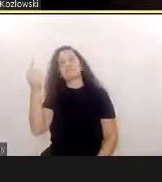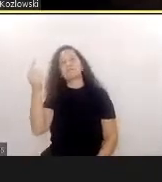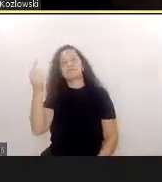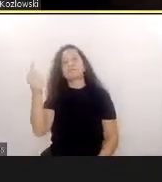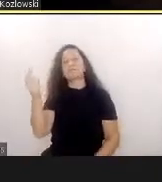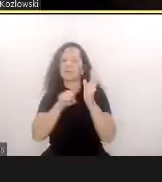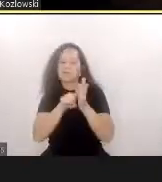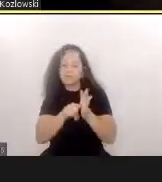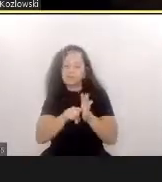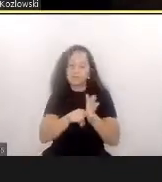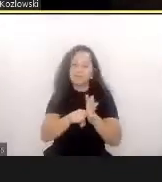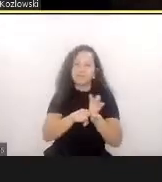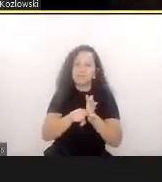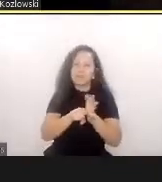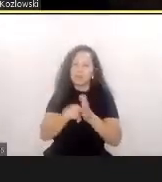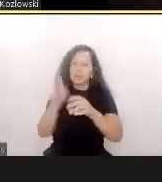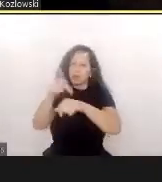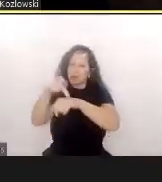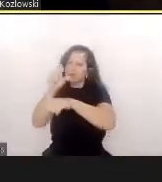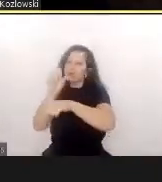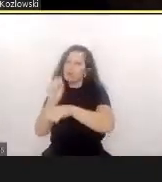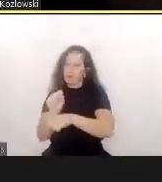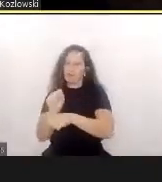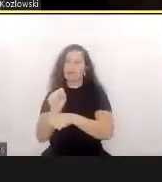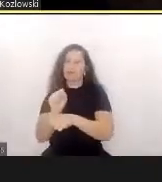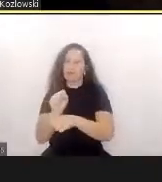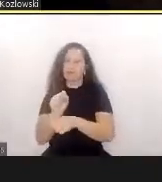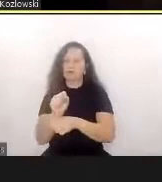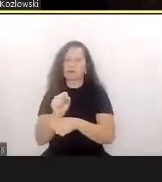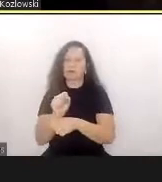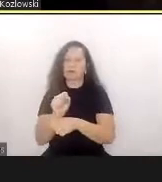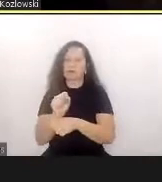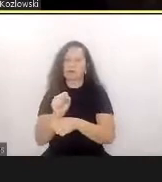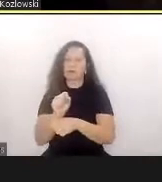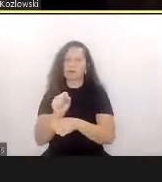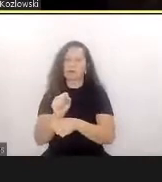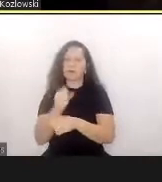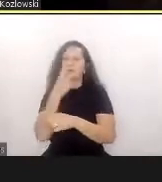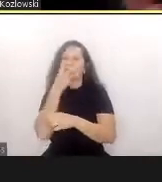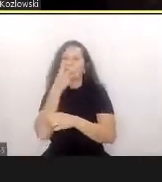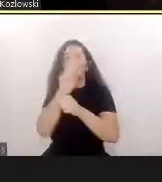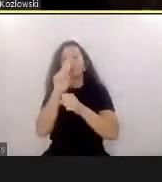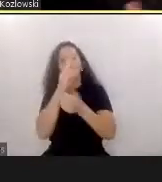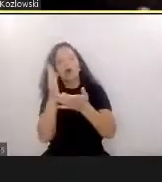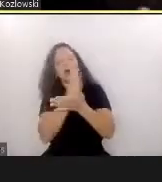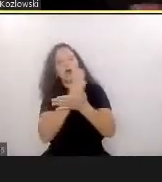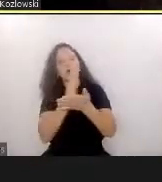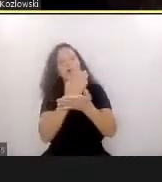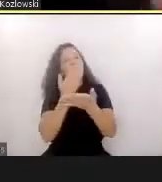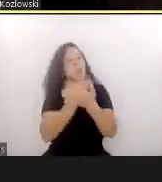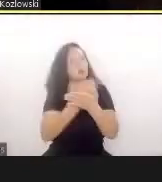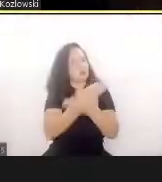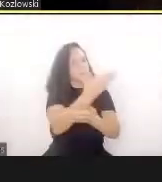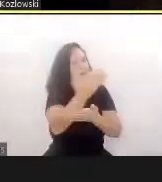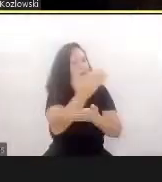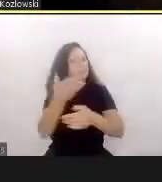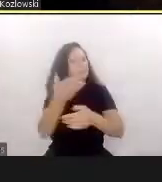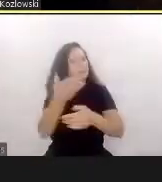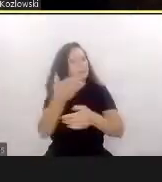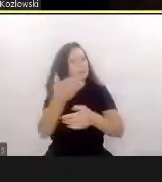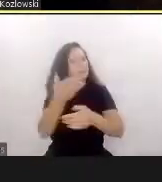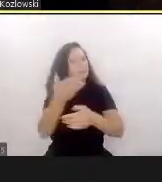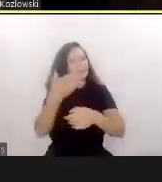pós-graduação, eu acho que pode ser útil para alguns dos estudantes presentes começar falando rapidamente sobre a minha trajetória